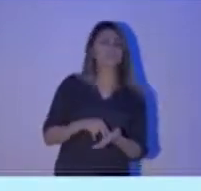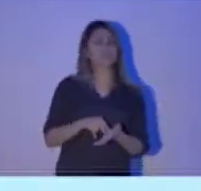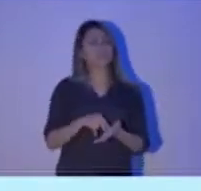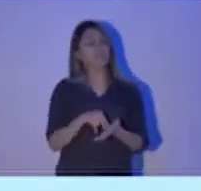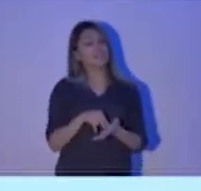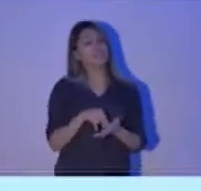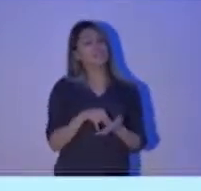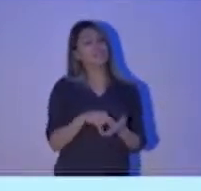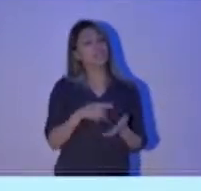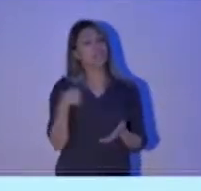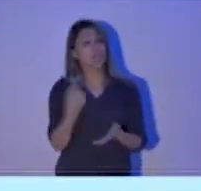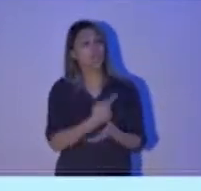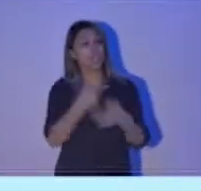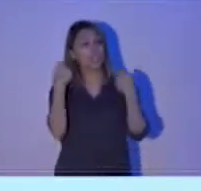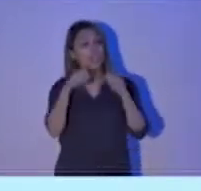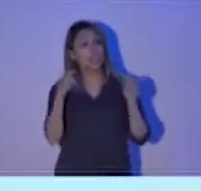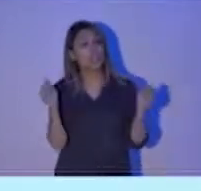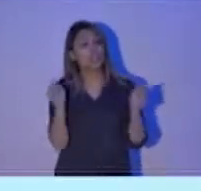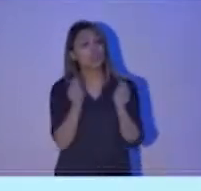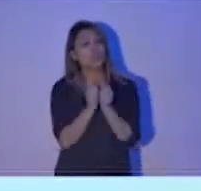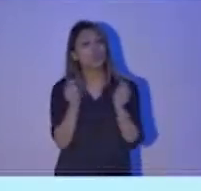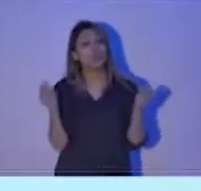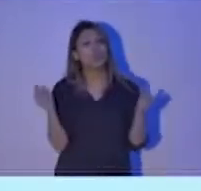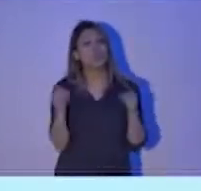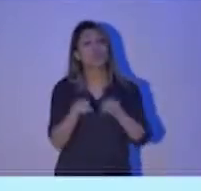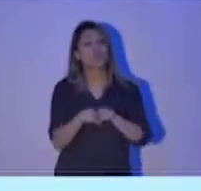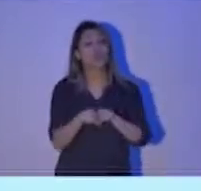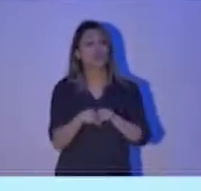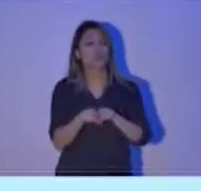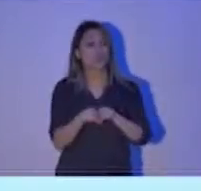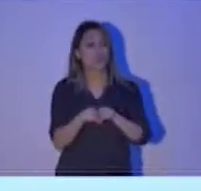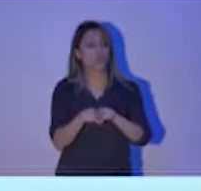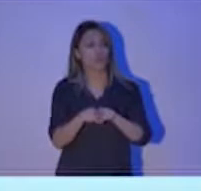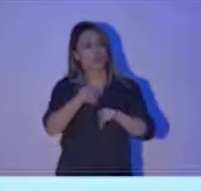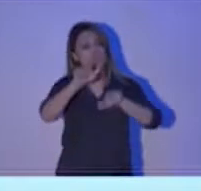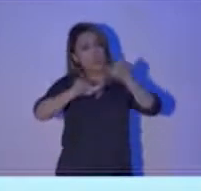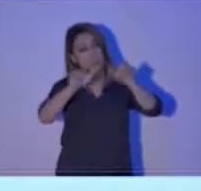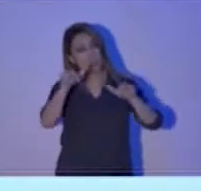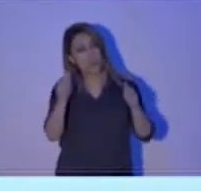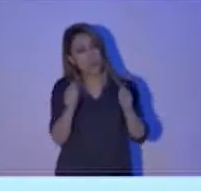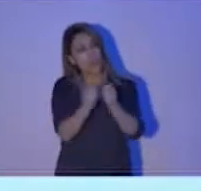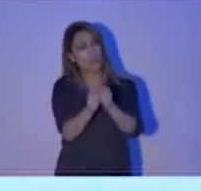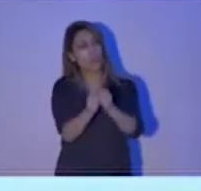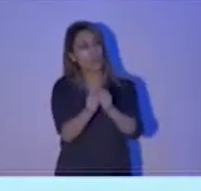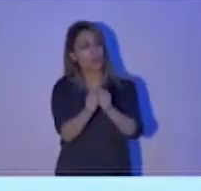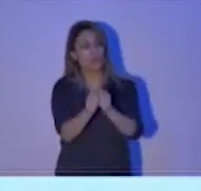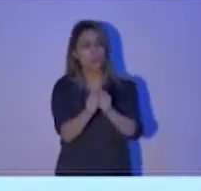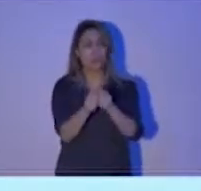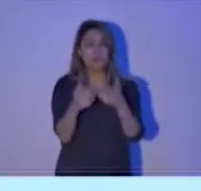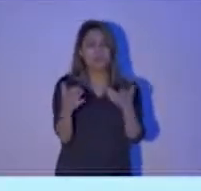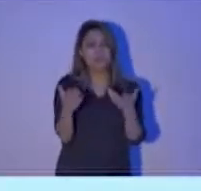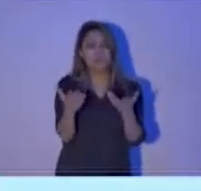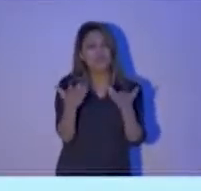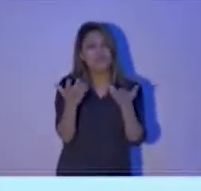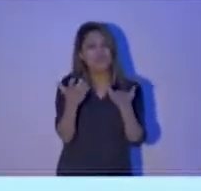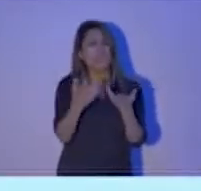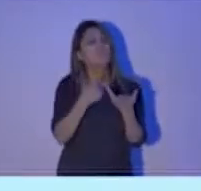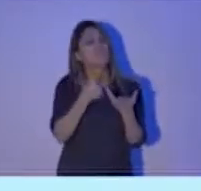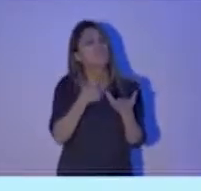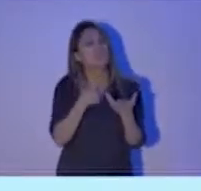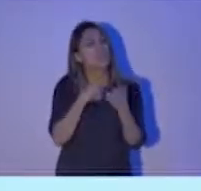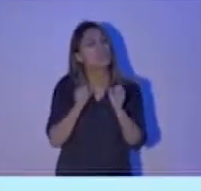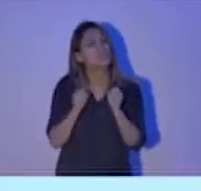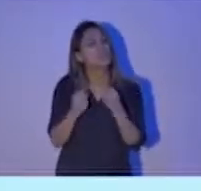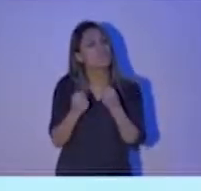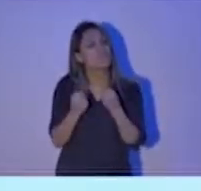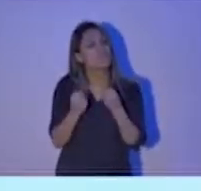que nós pudermos estarmos juntos com os profissionais e com as pessoas que se dedicam à educação, refletindo